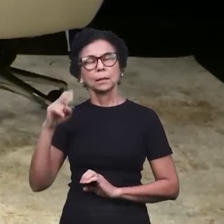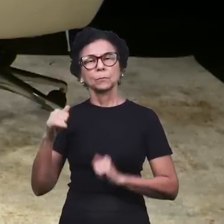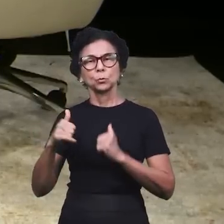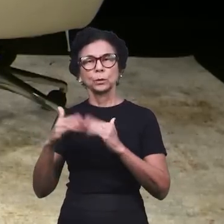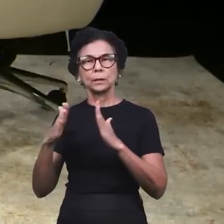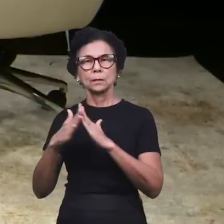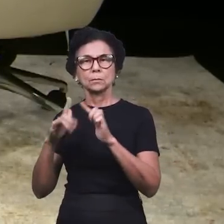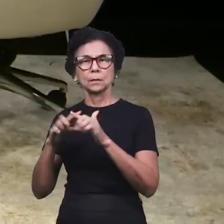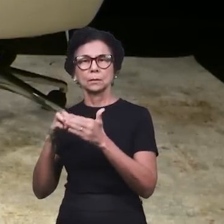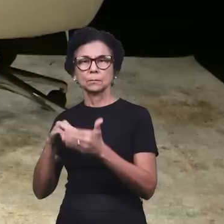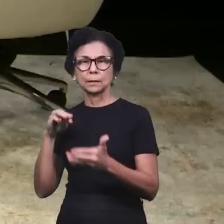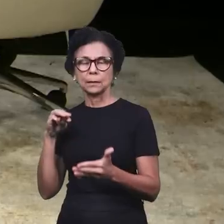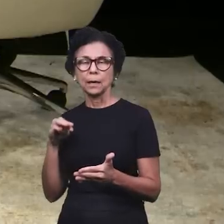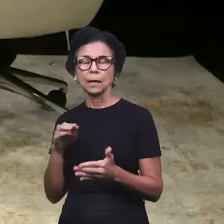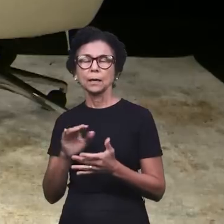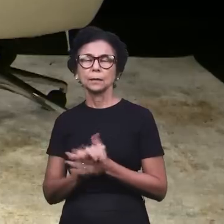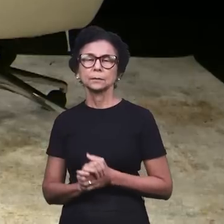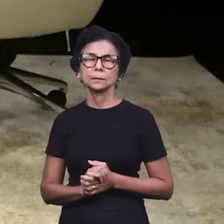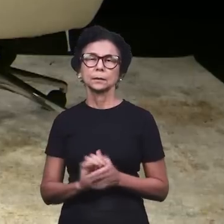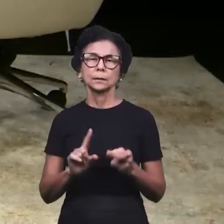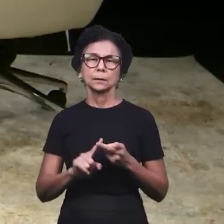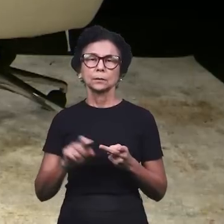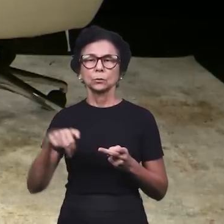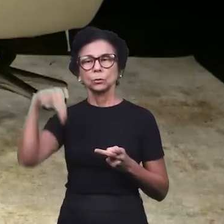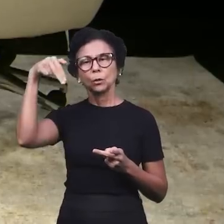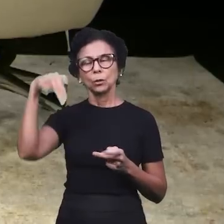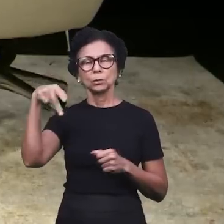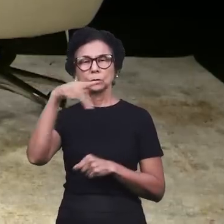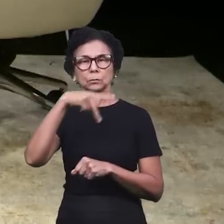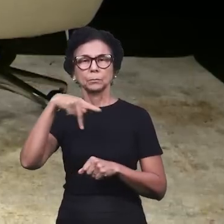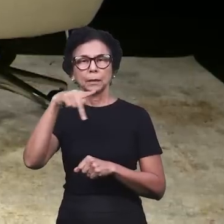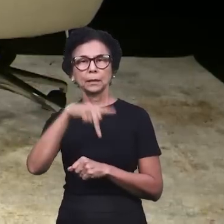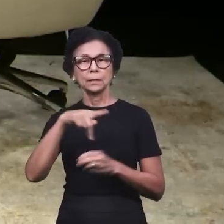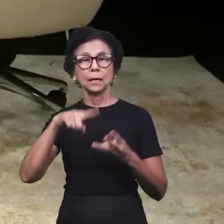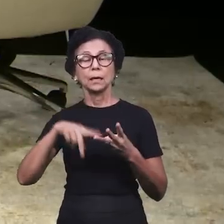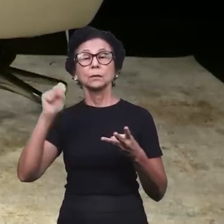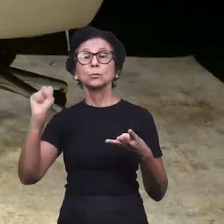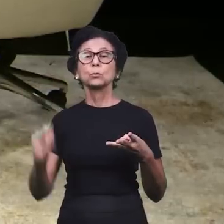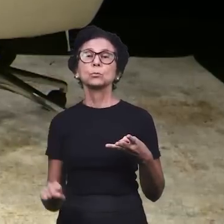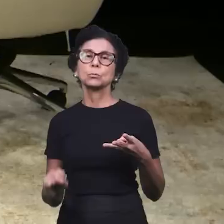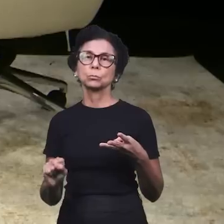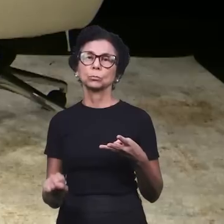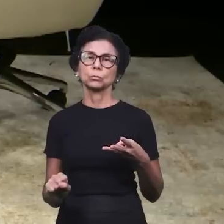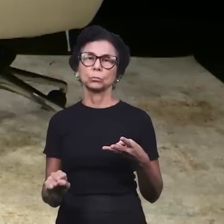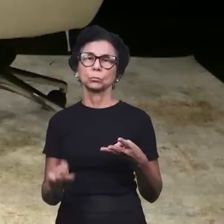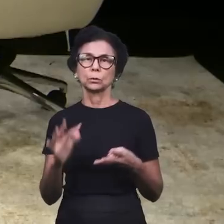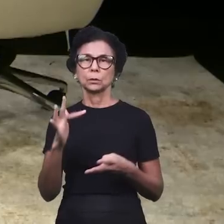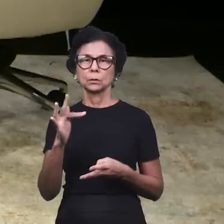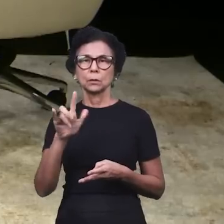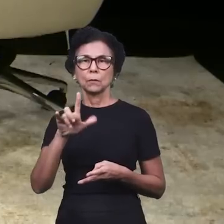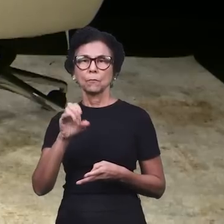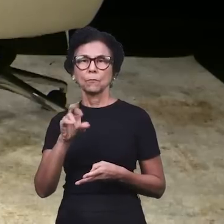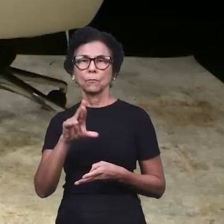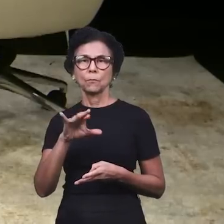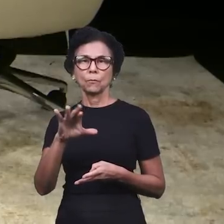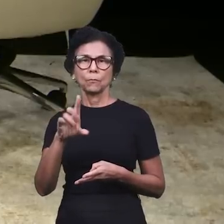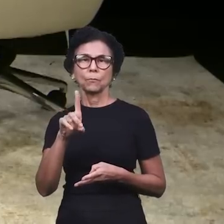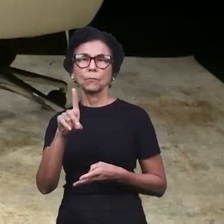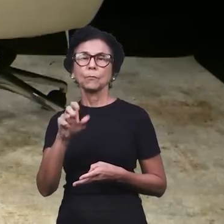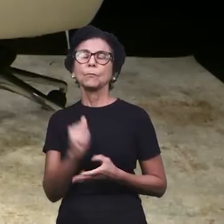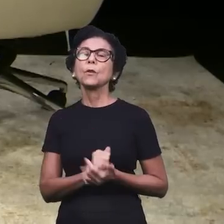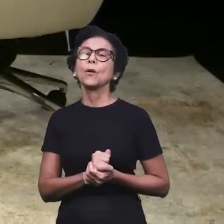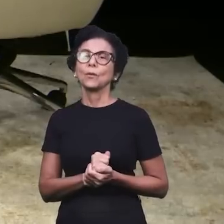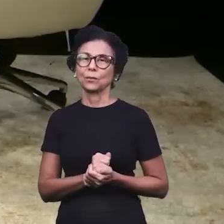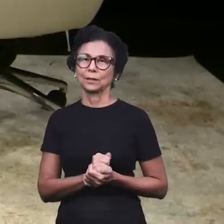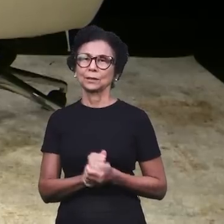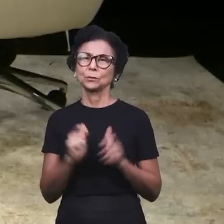país. Vamos falar agora um pouco da parte sul, Flórida, que é um estado muito bom de se morar,